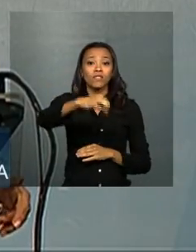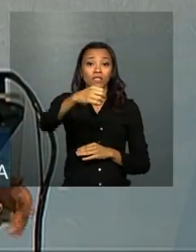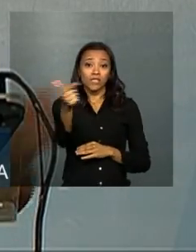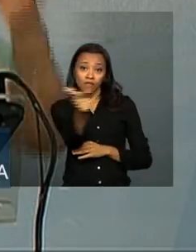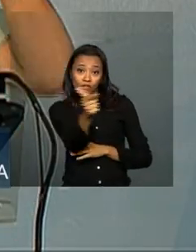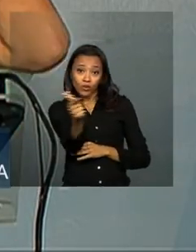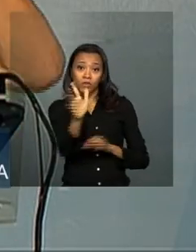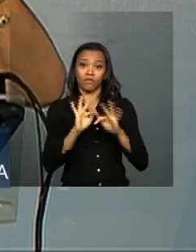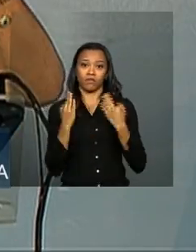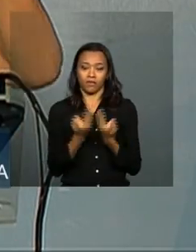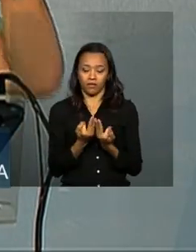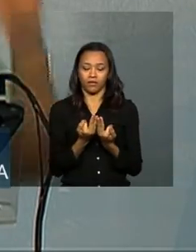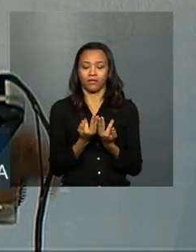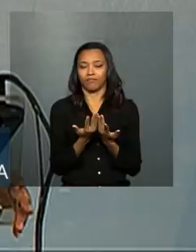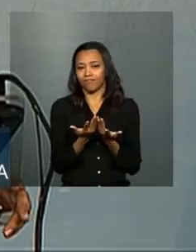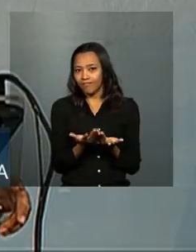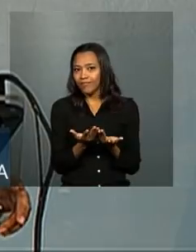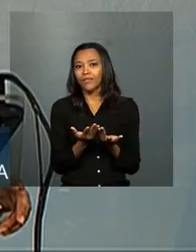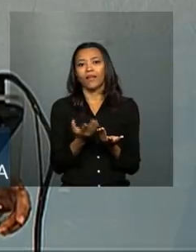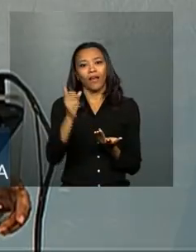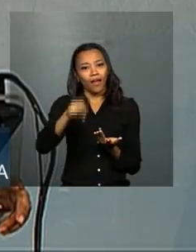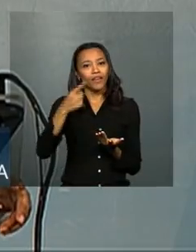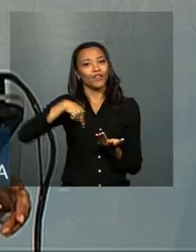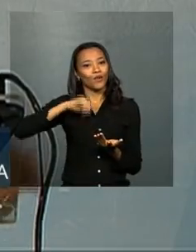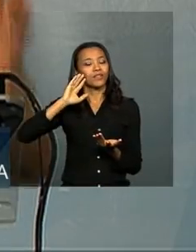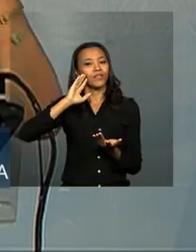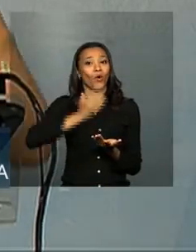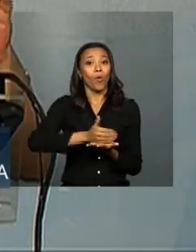922 famílias é algo que nós começamos a fazer